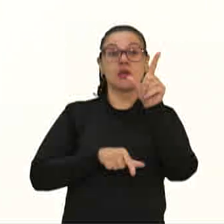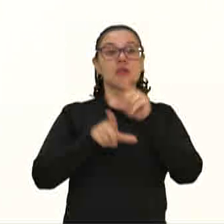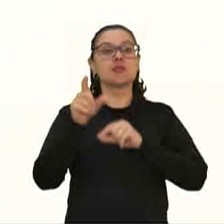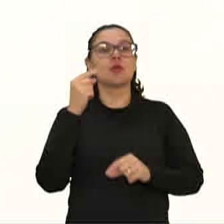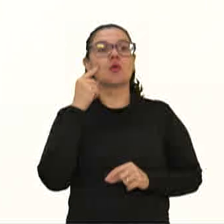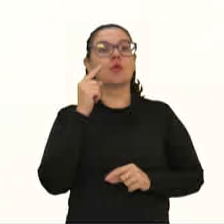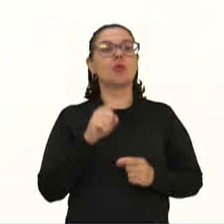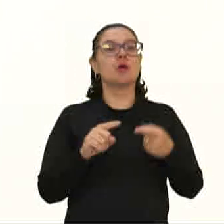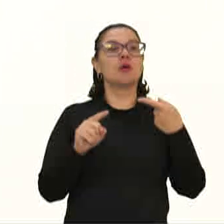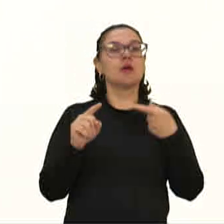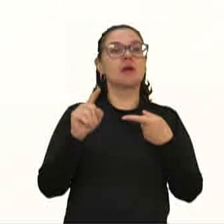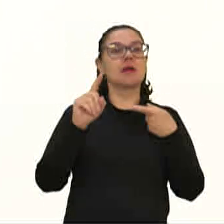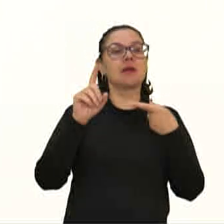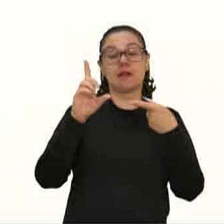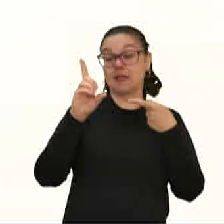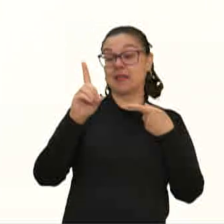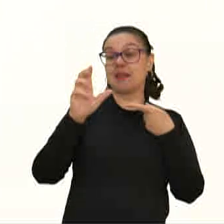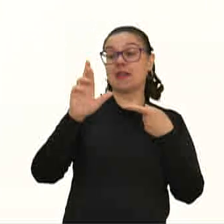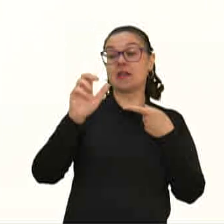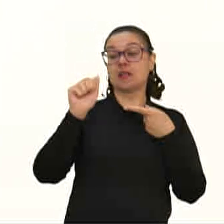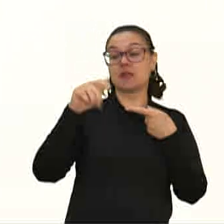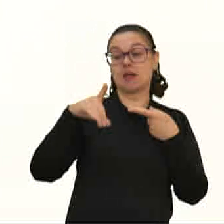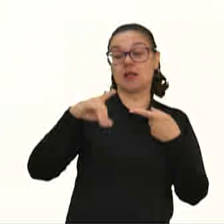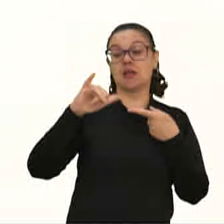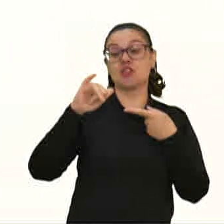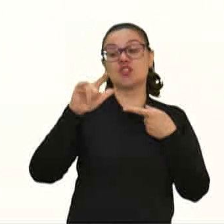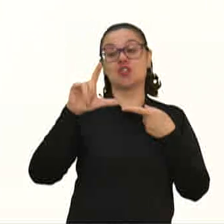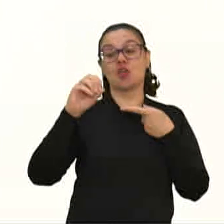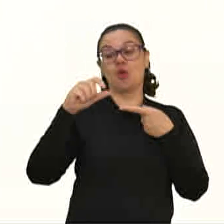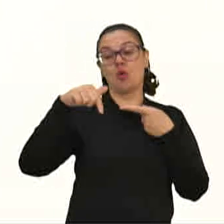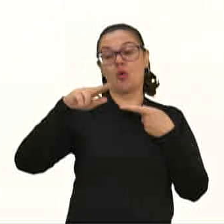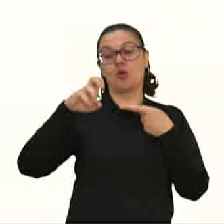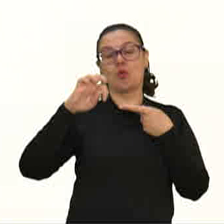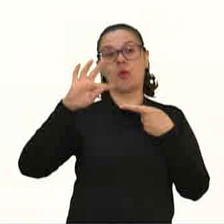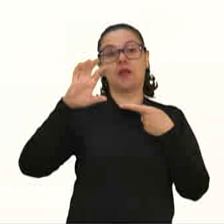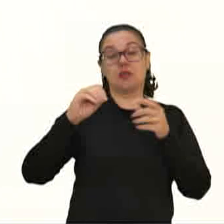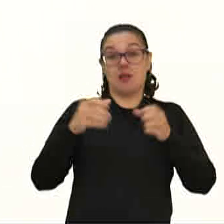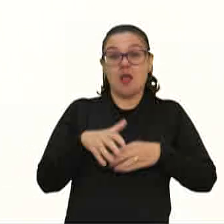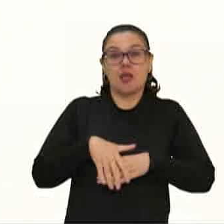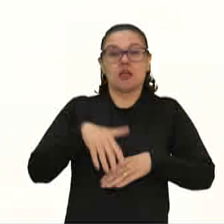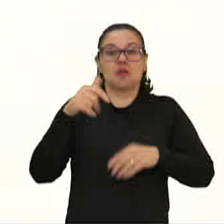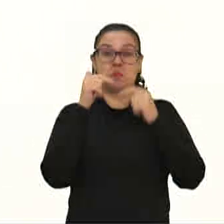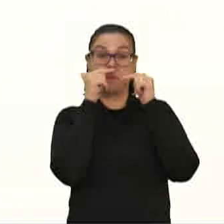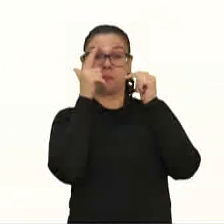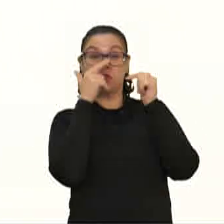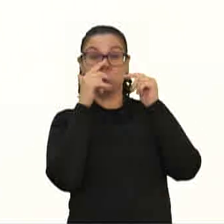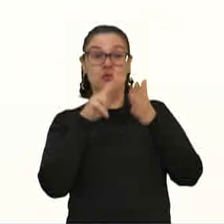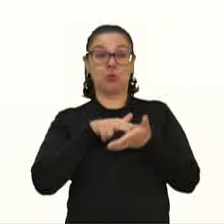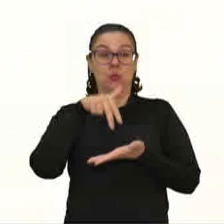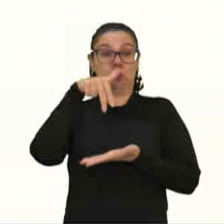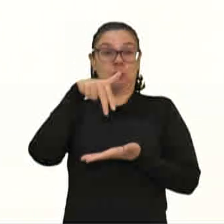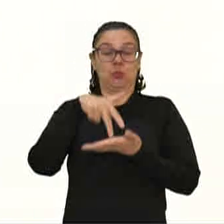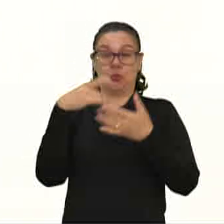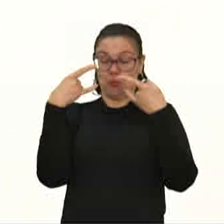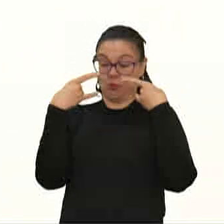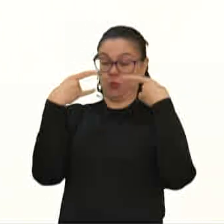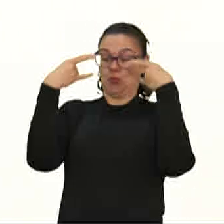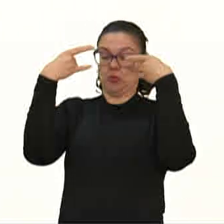O que é grandiloquente? Vocês talvez não tenham ouvido falar dessa palavra, mas significa grandioso, pomposo,